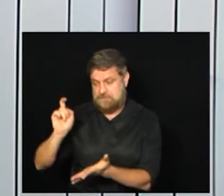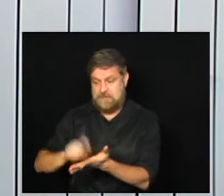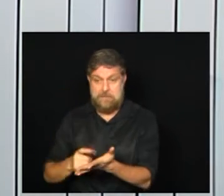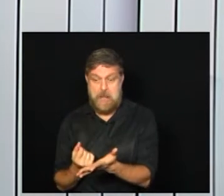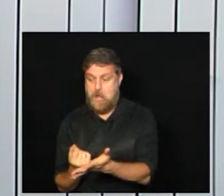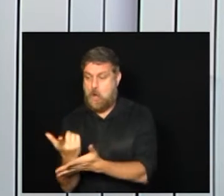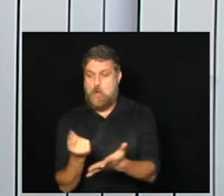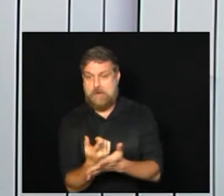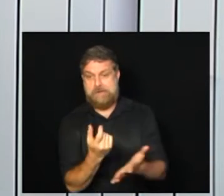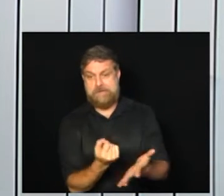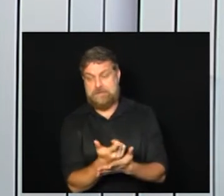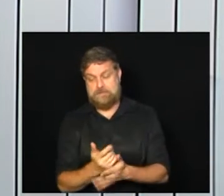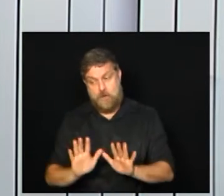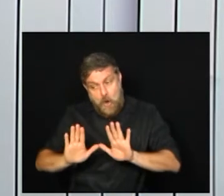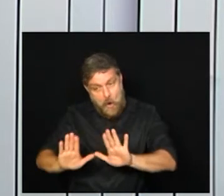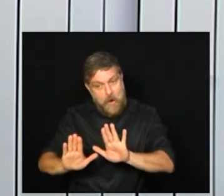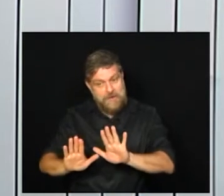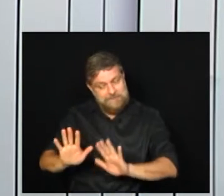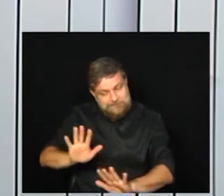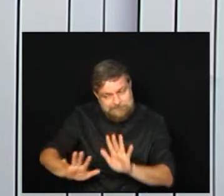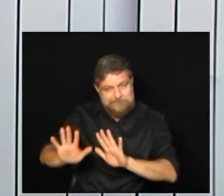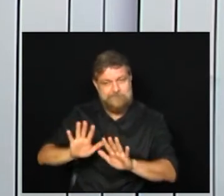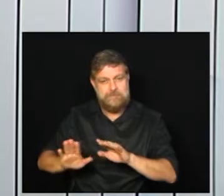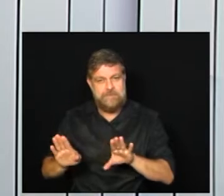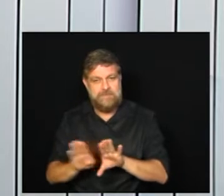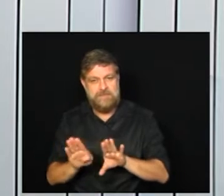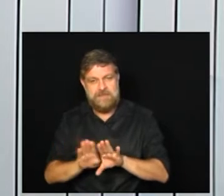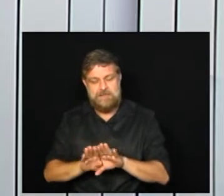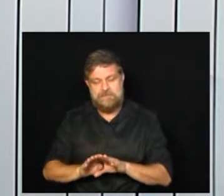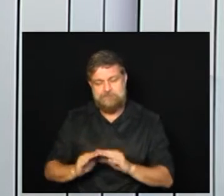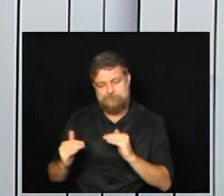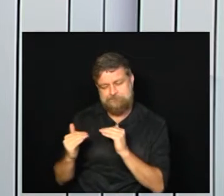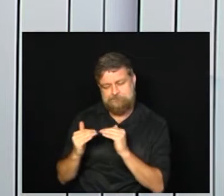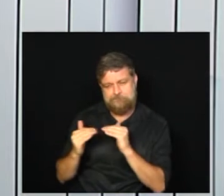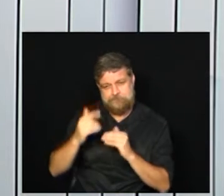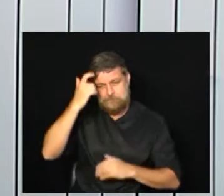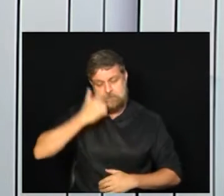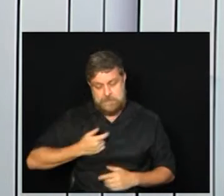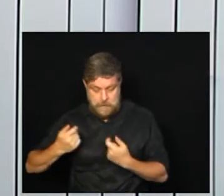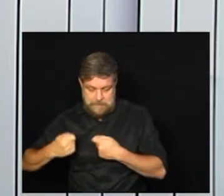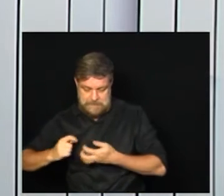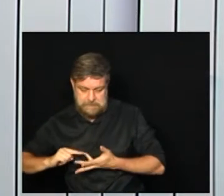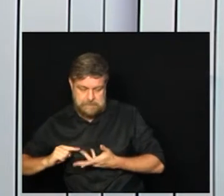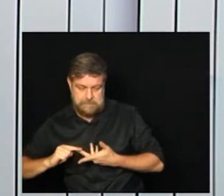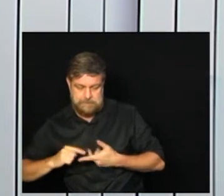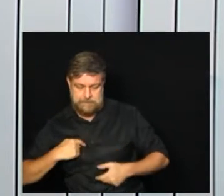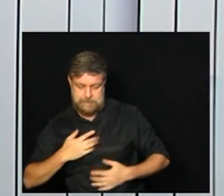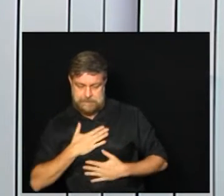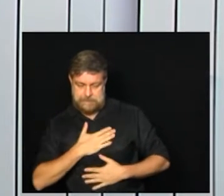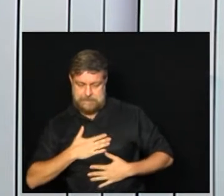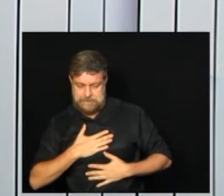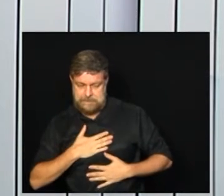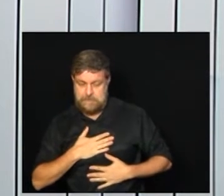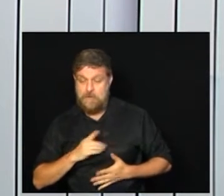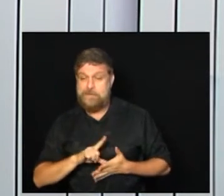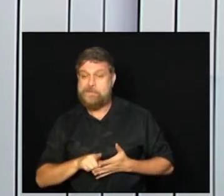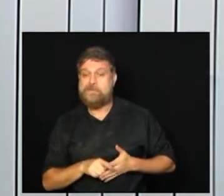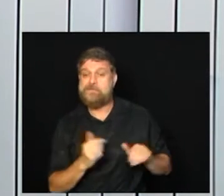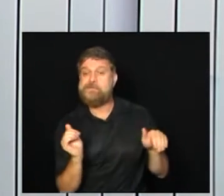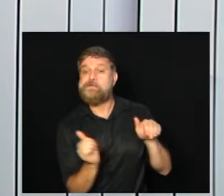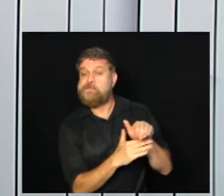consegue fazer essa compra. Então, essa análise, esse equilíbrio de eu estou precisando, vai me fazer bem ou vai ficar aí no cantinho? É